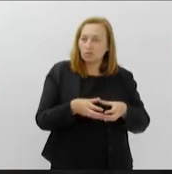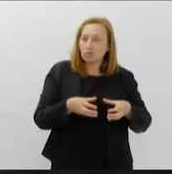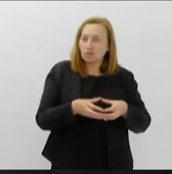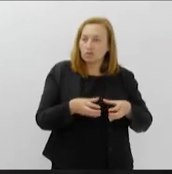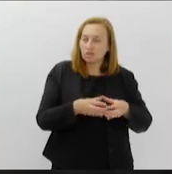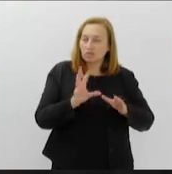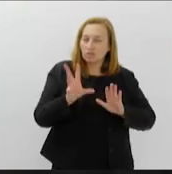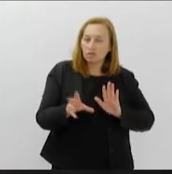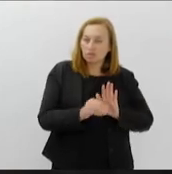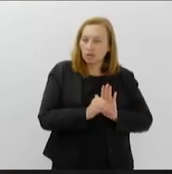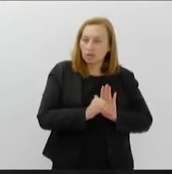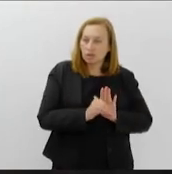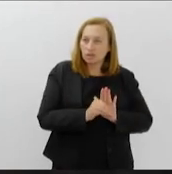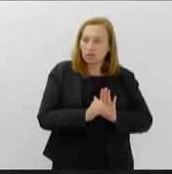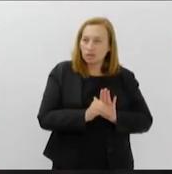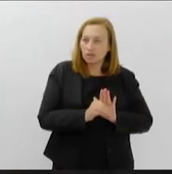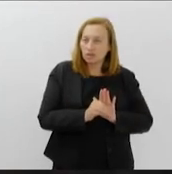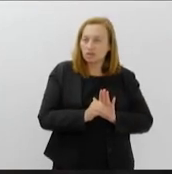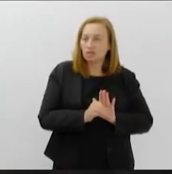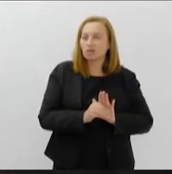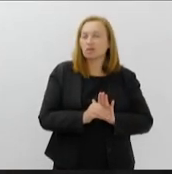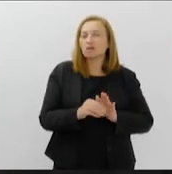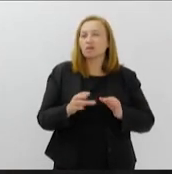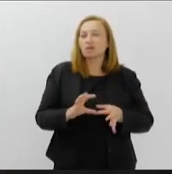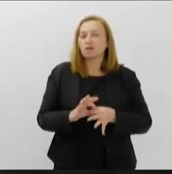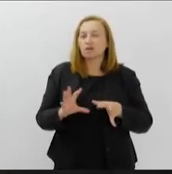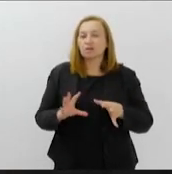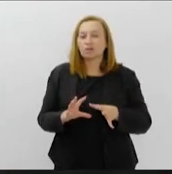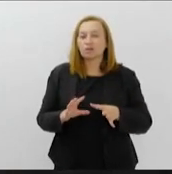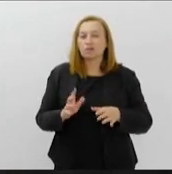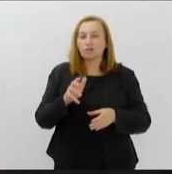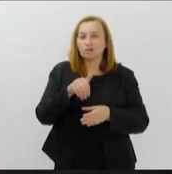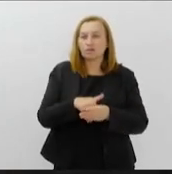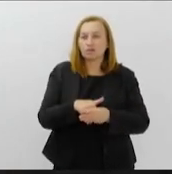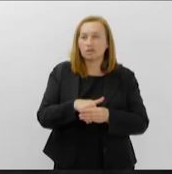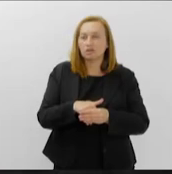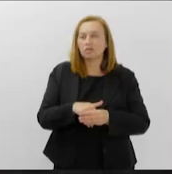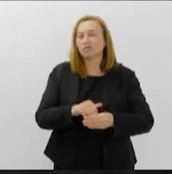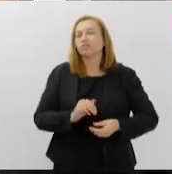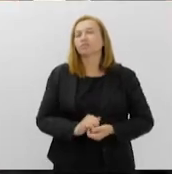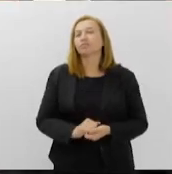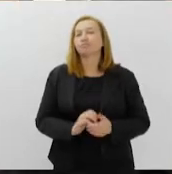Vetos. Está aberta o processo de votação.